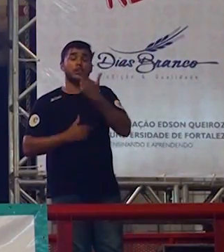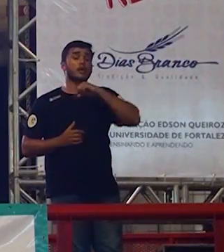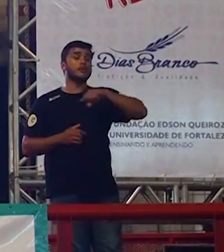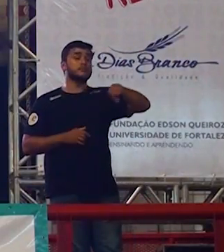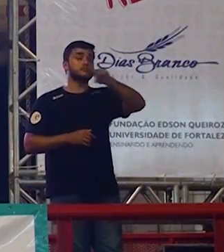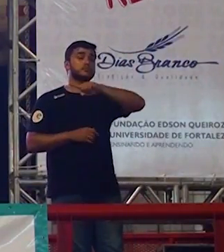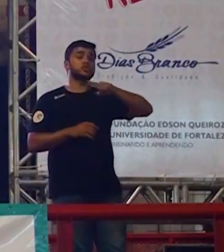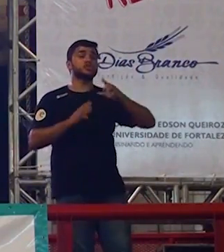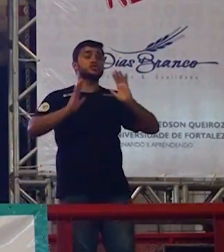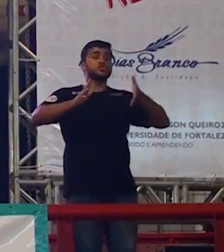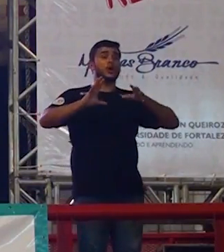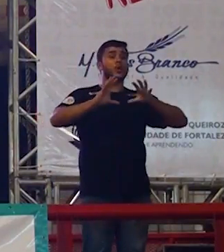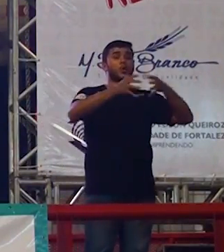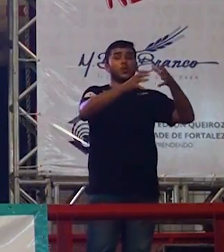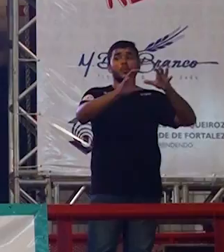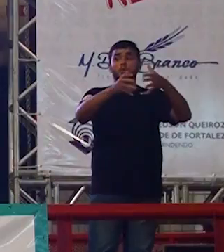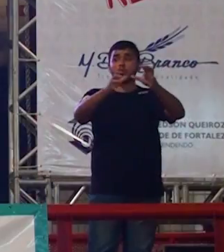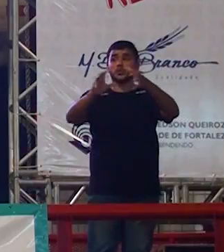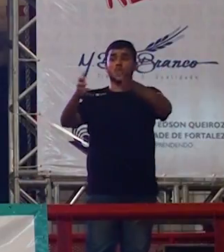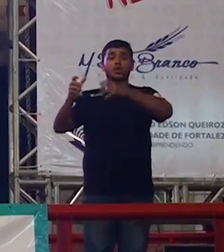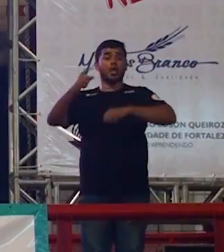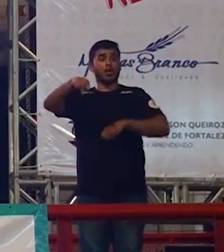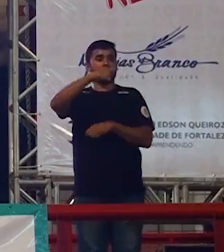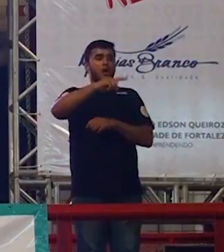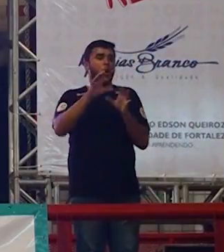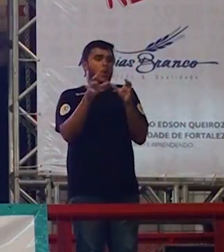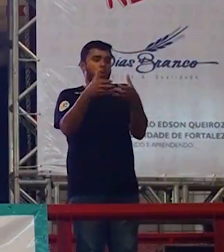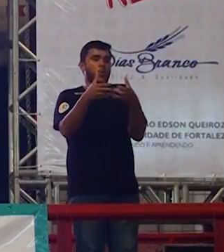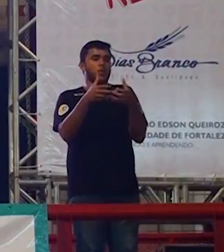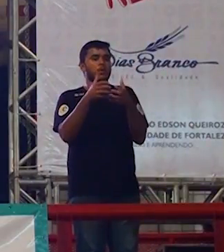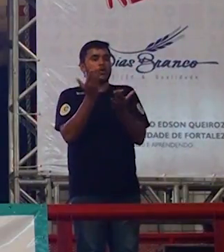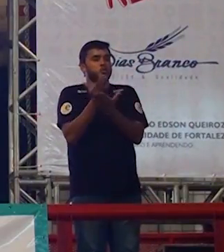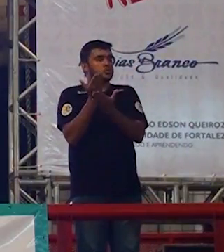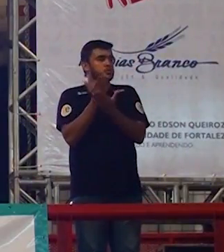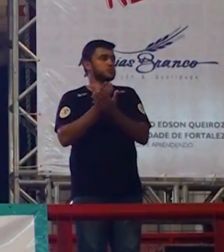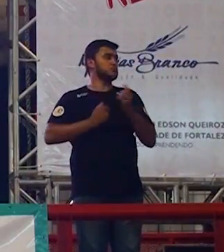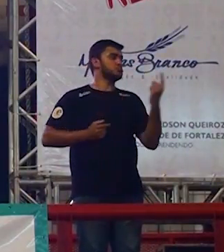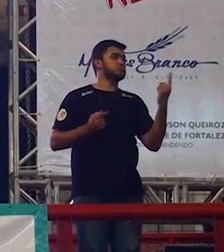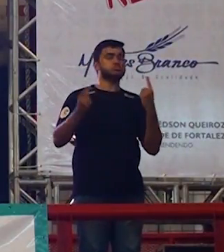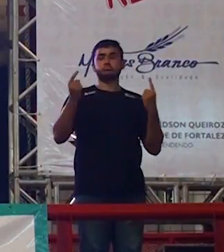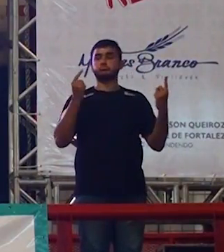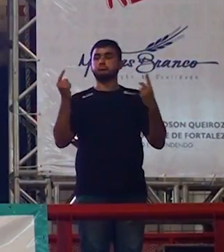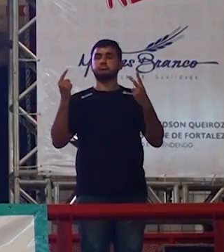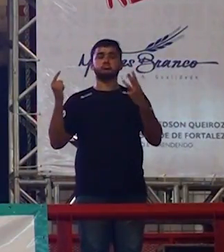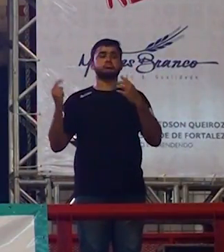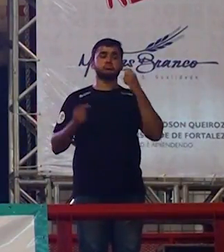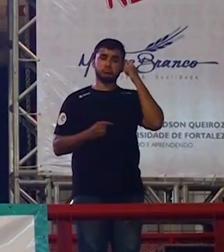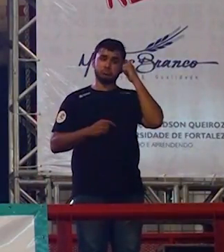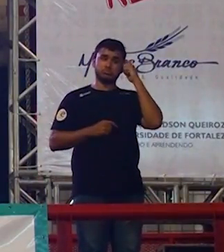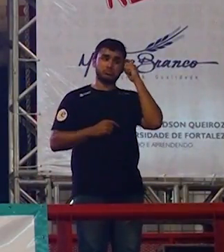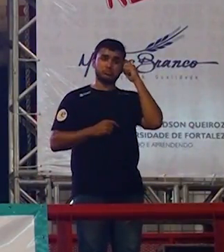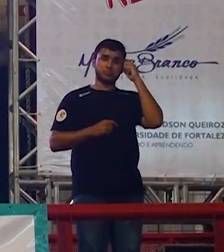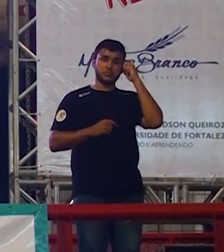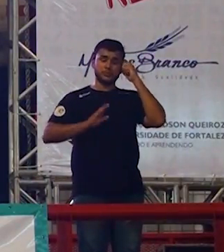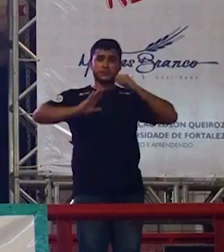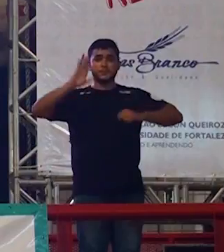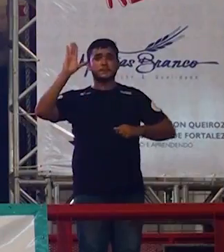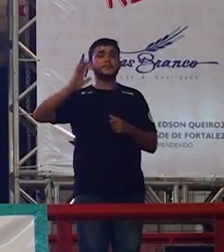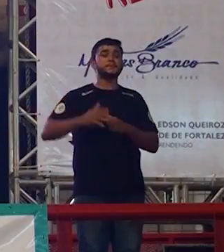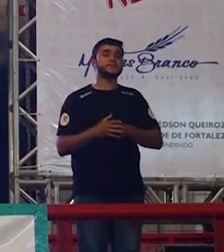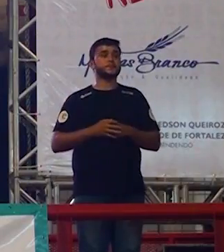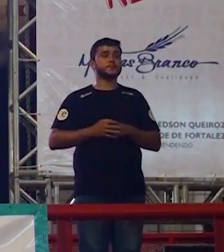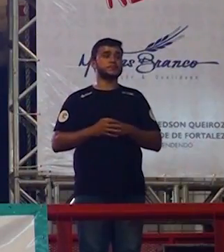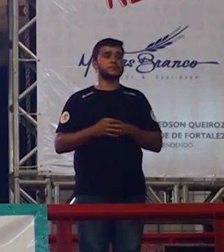aqui já está participando de algum grupo de estudo? 2 ou 3 ou mais colegas estudando? Levante a